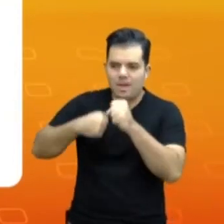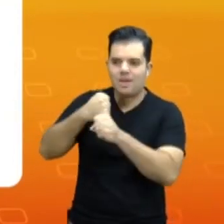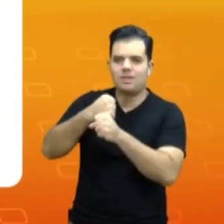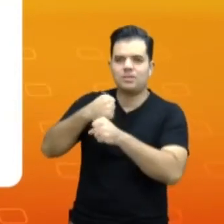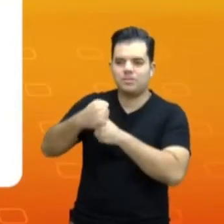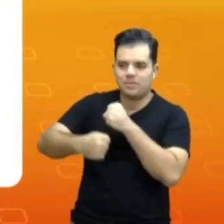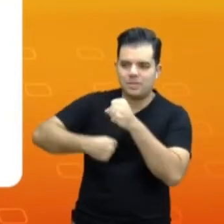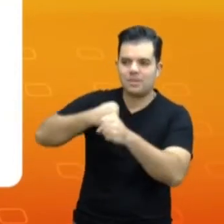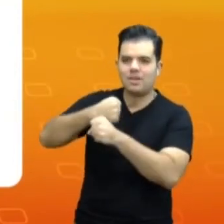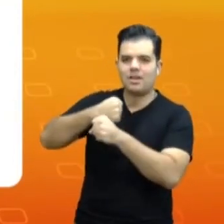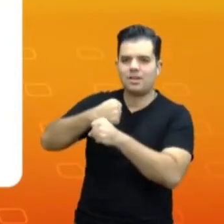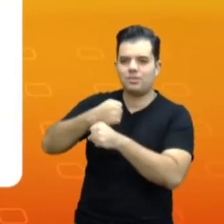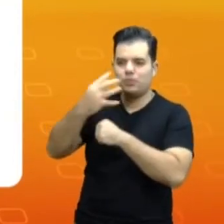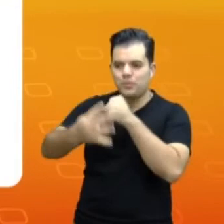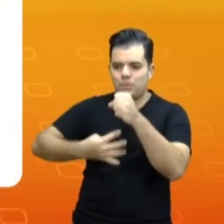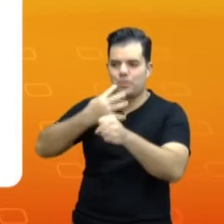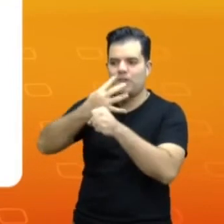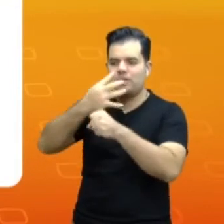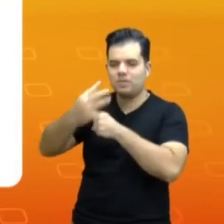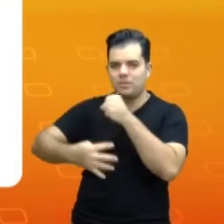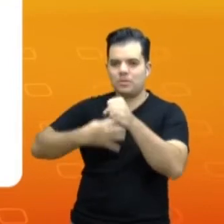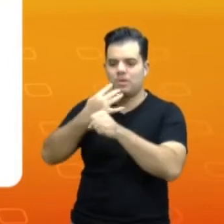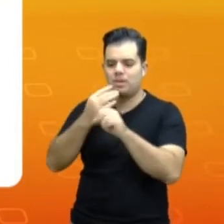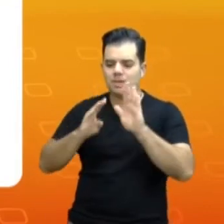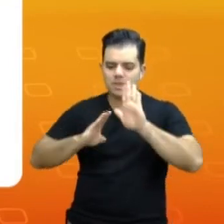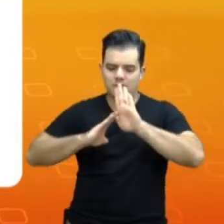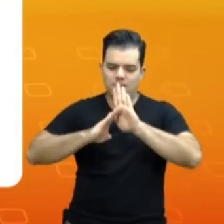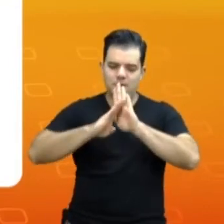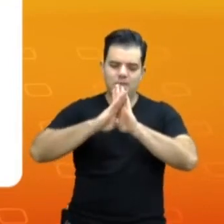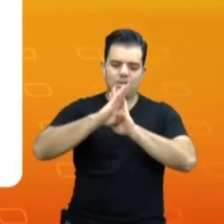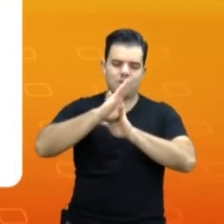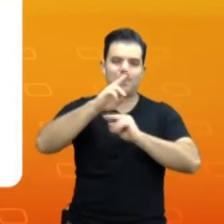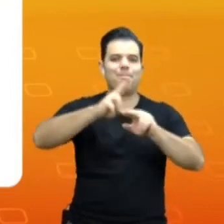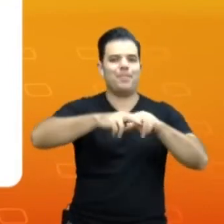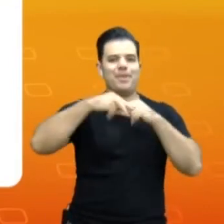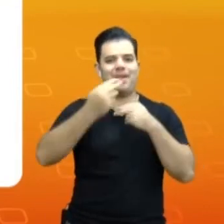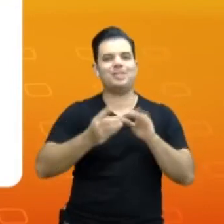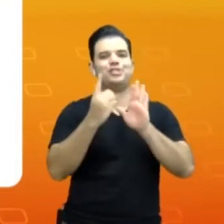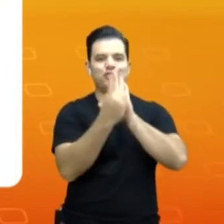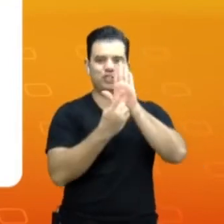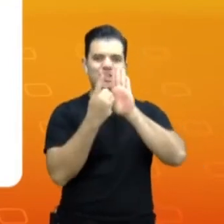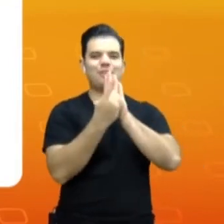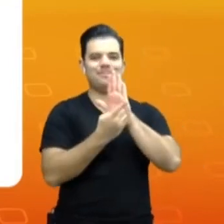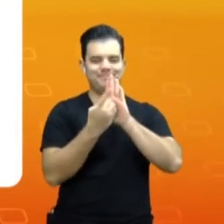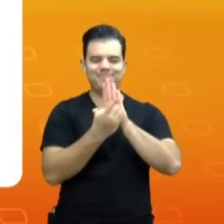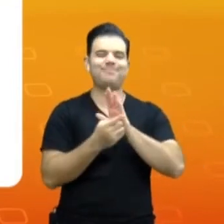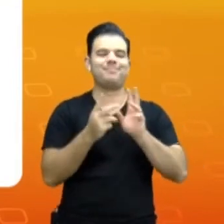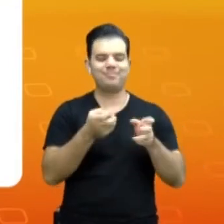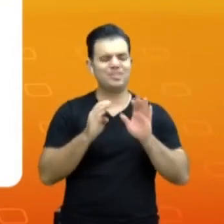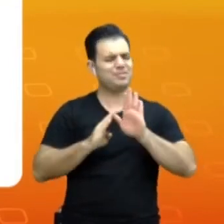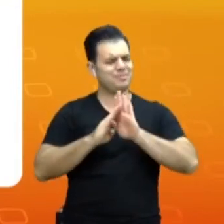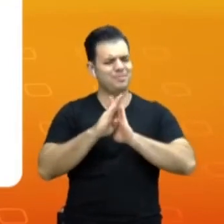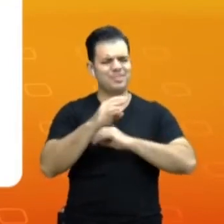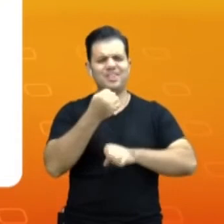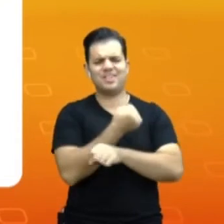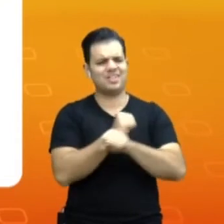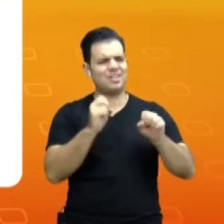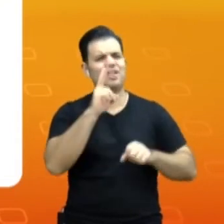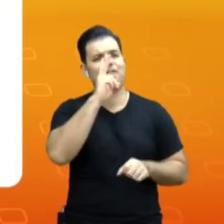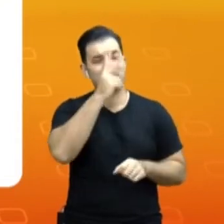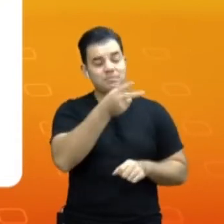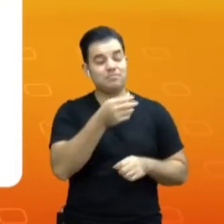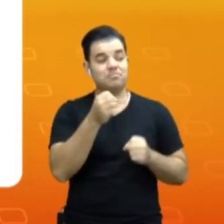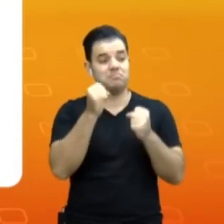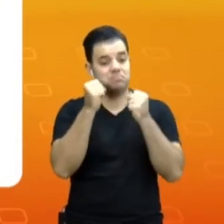ano, a audiência dos jogos aumenta, principalmente com o digital, né? Então, o aumento, assim, é muito grande.